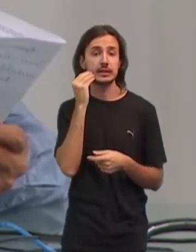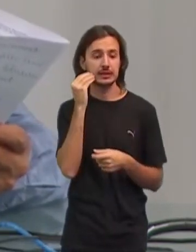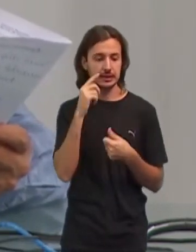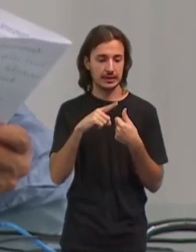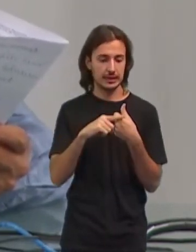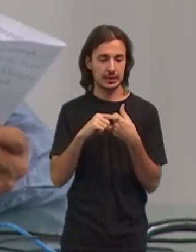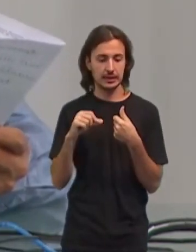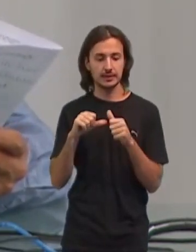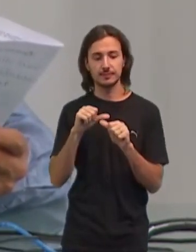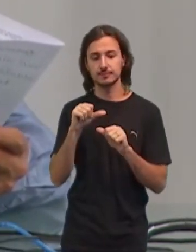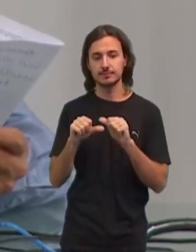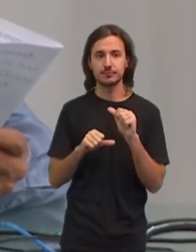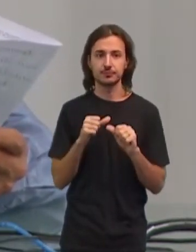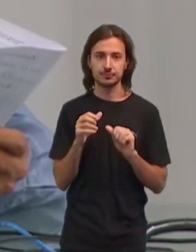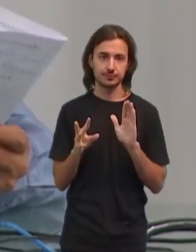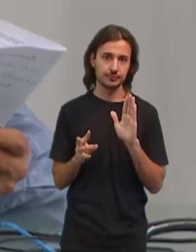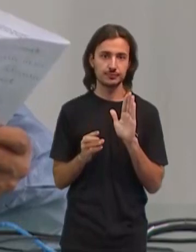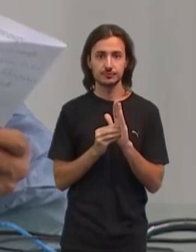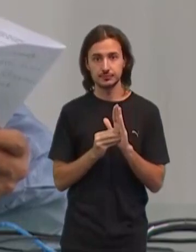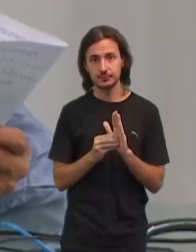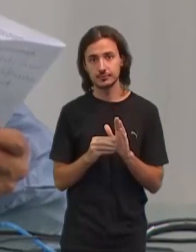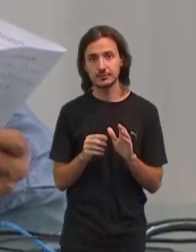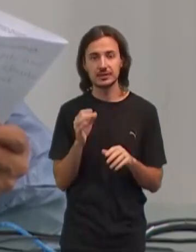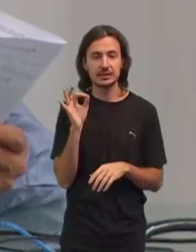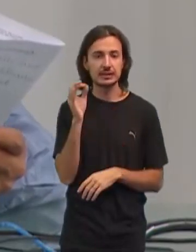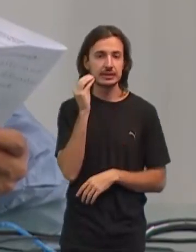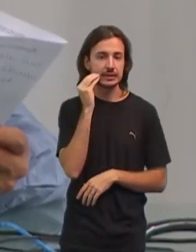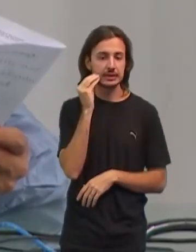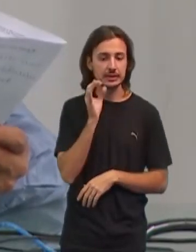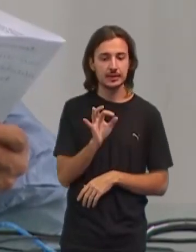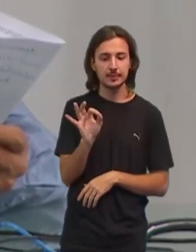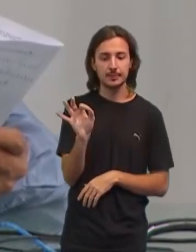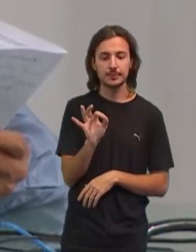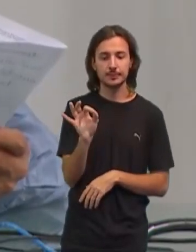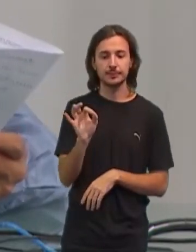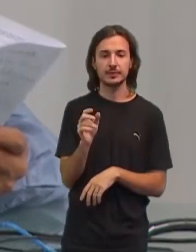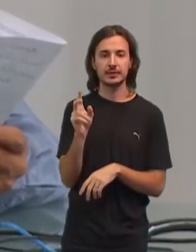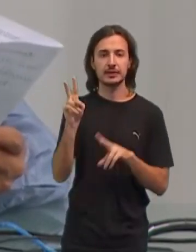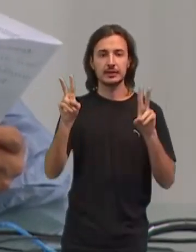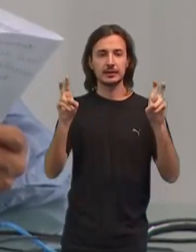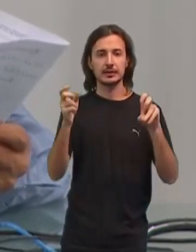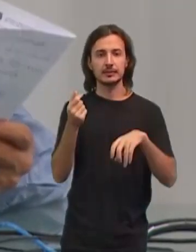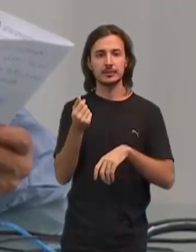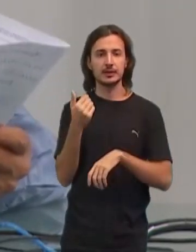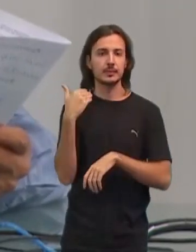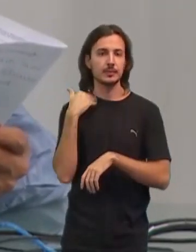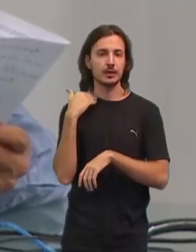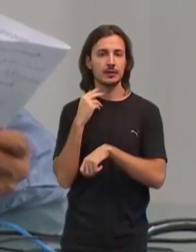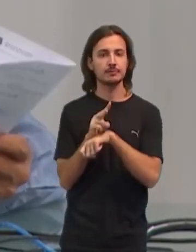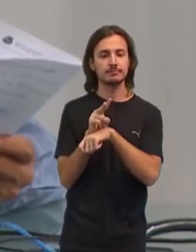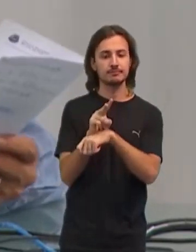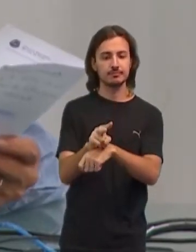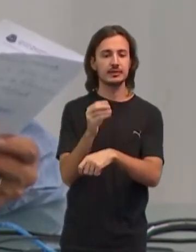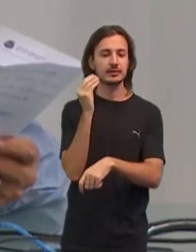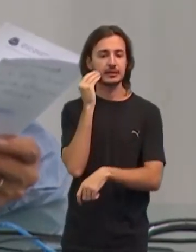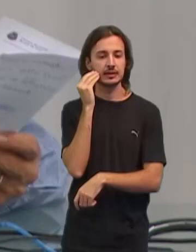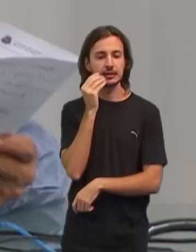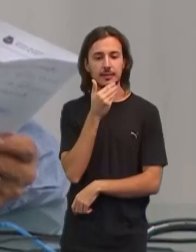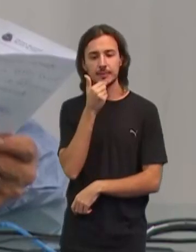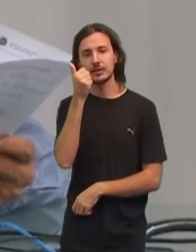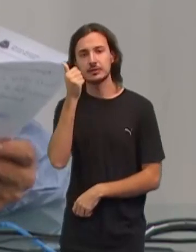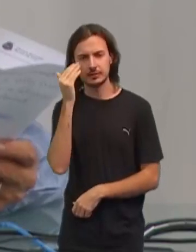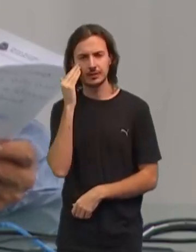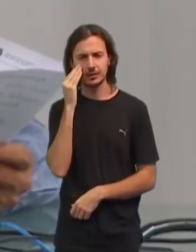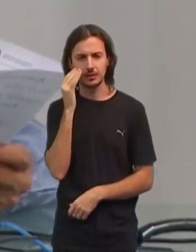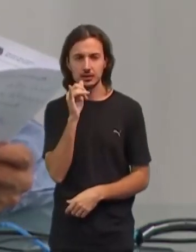votamos para melhorar o índice de consignação do empréstimo que foi possibilitado, ou seja, resumindo, só para entender. Se estava em 2, o objetivo é